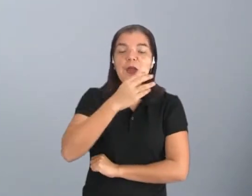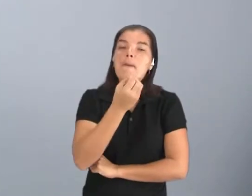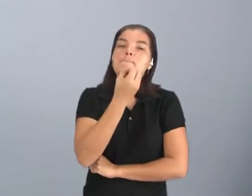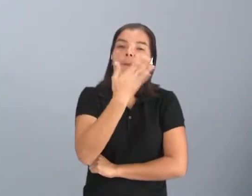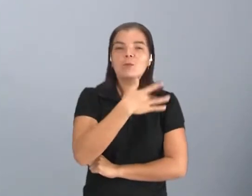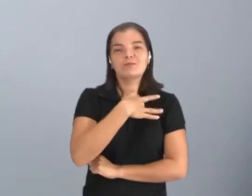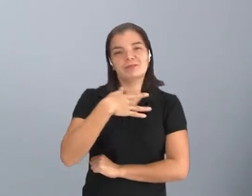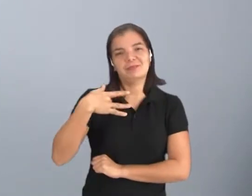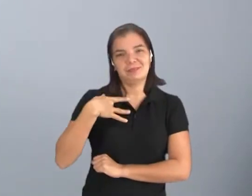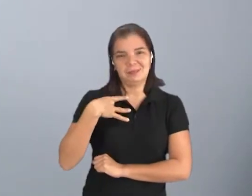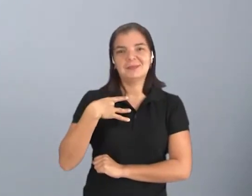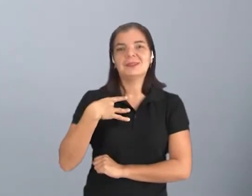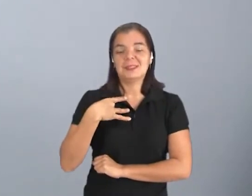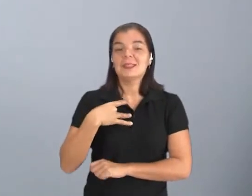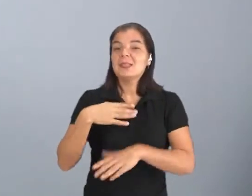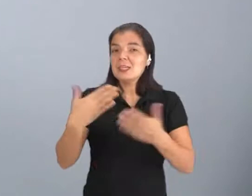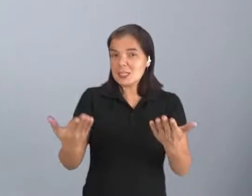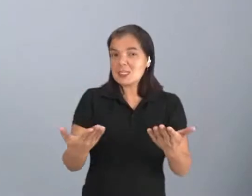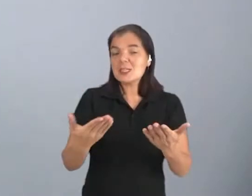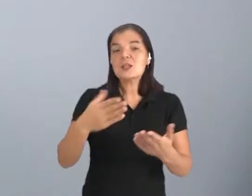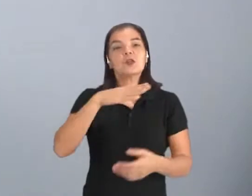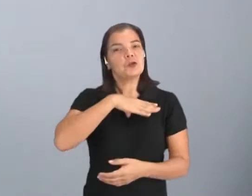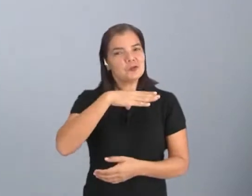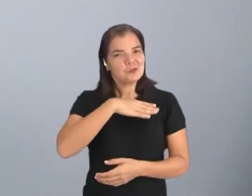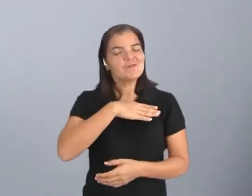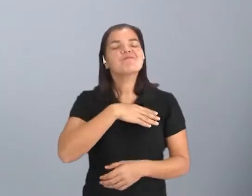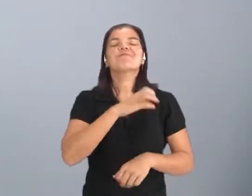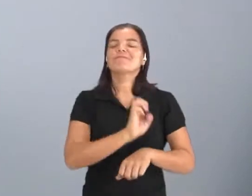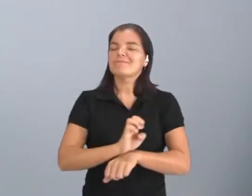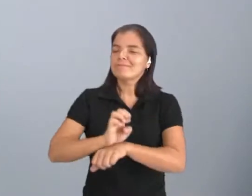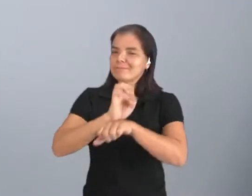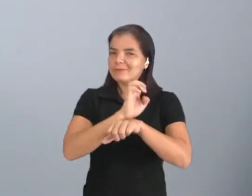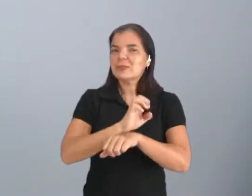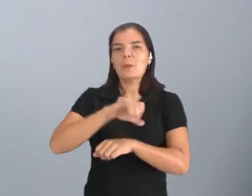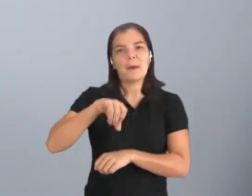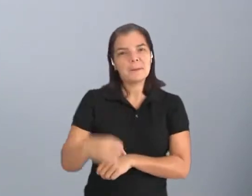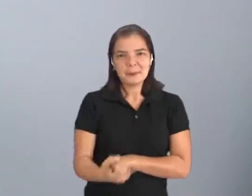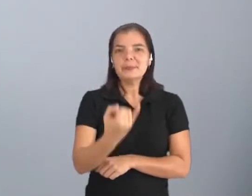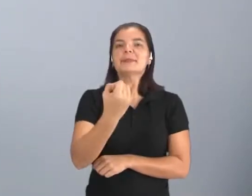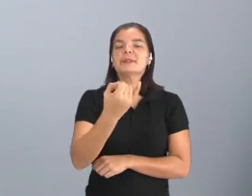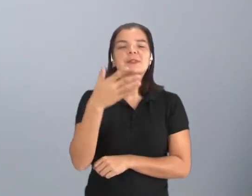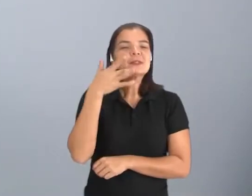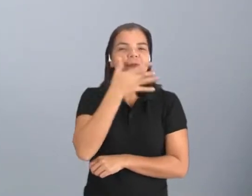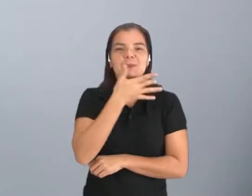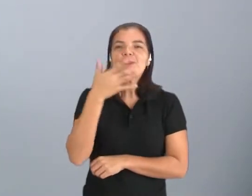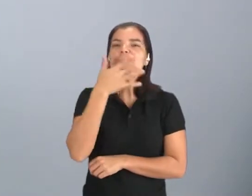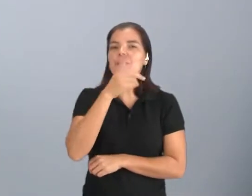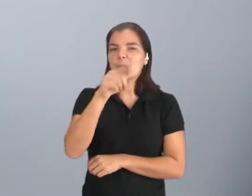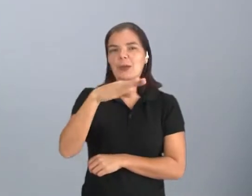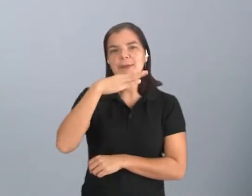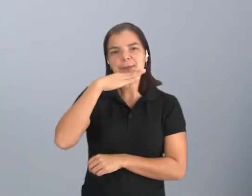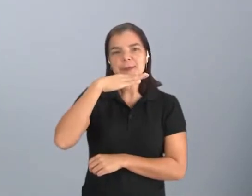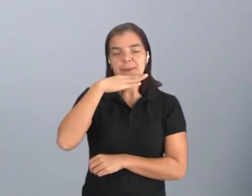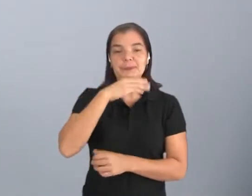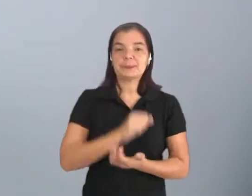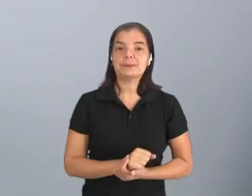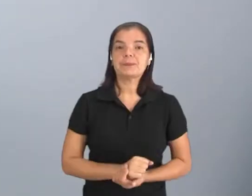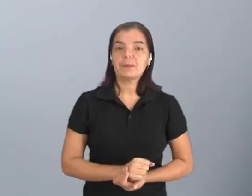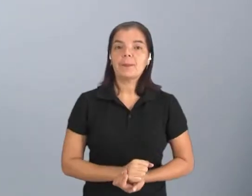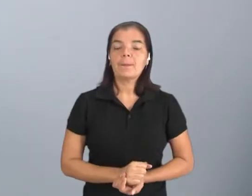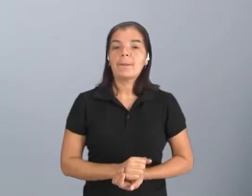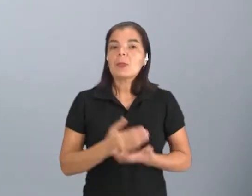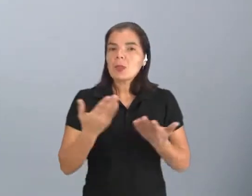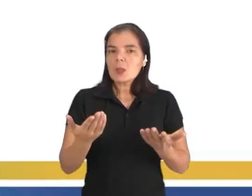saudável, né, gente, aí. E no nosso estado a gente tem bastante também, dá para aproveitar bastante essa delícia que é a manga. Gente, olha